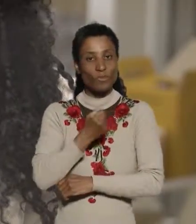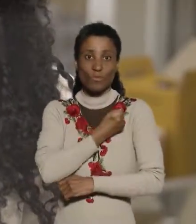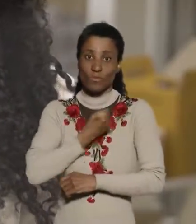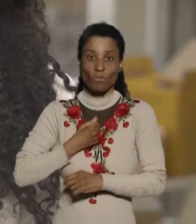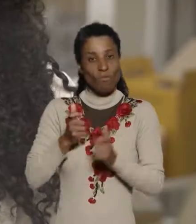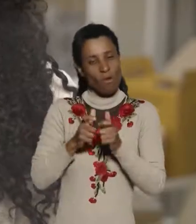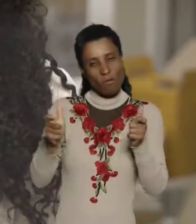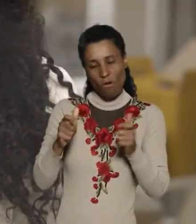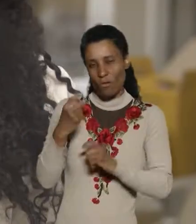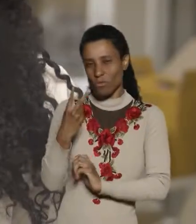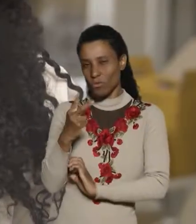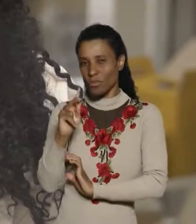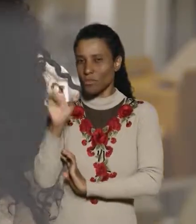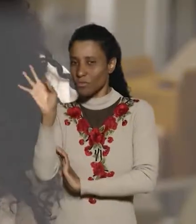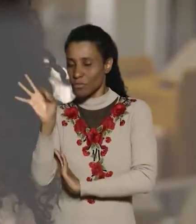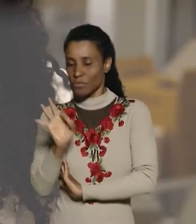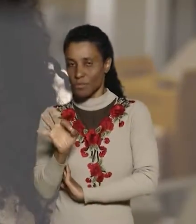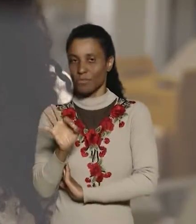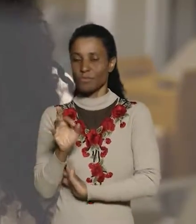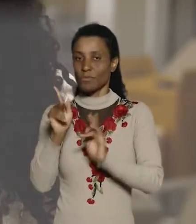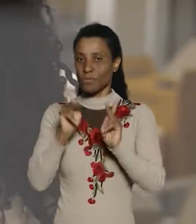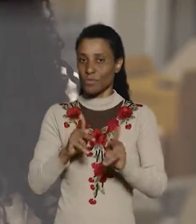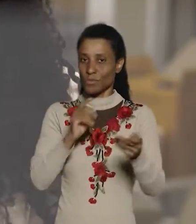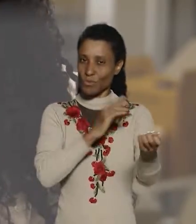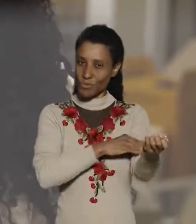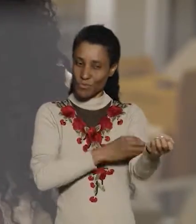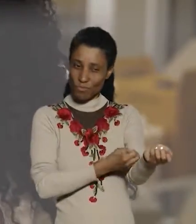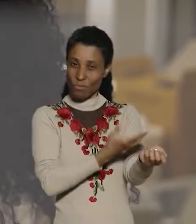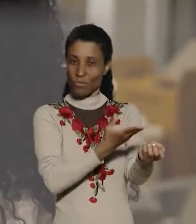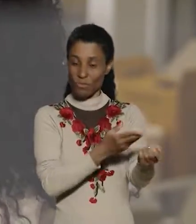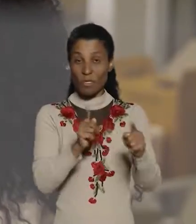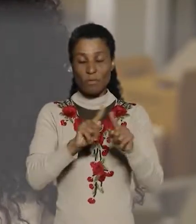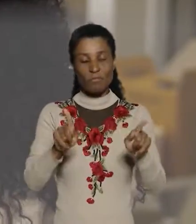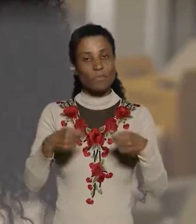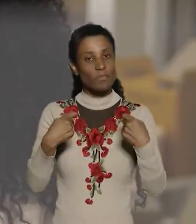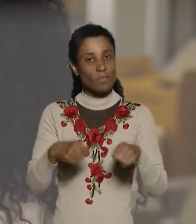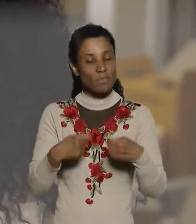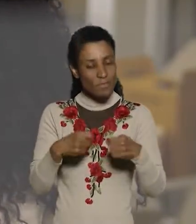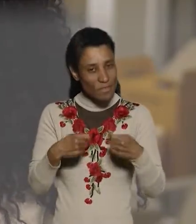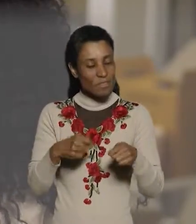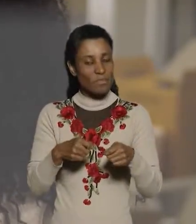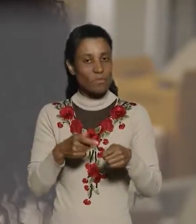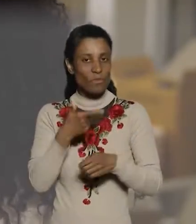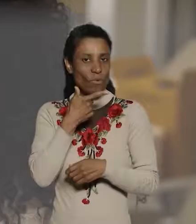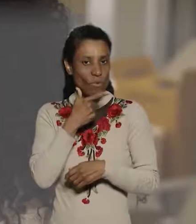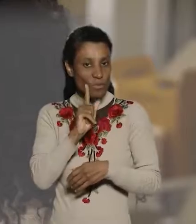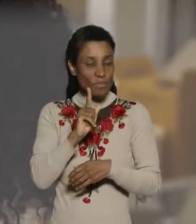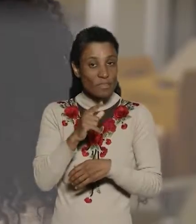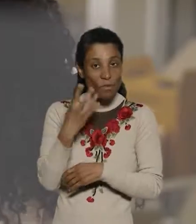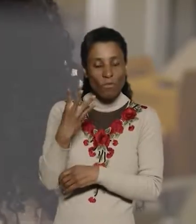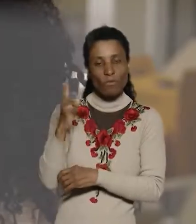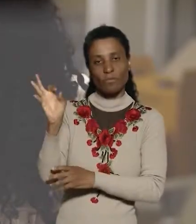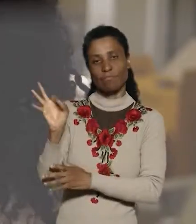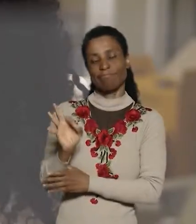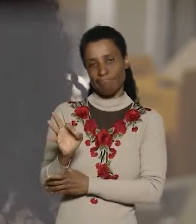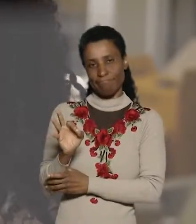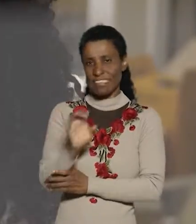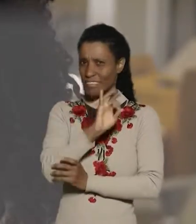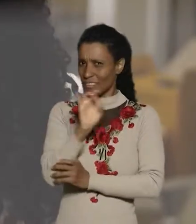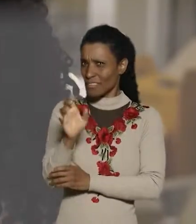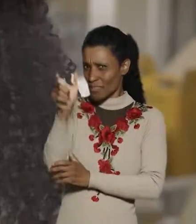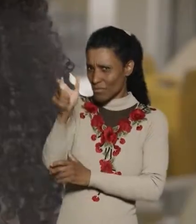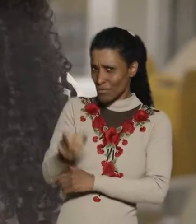torno de 2% de doadores de sangue. Mas precisamos atingir esse número de termos pelo menos esses 4%. Se cada